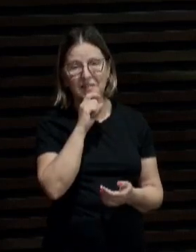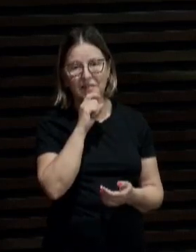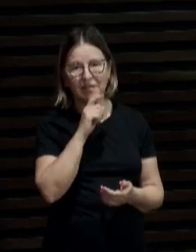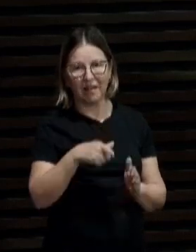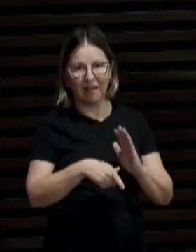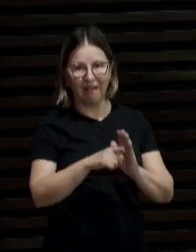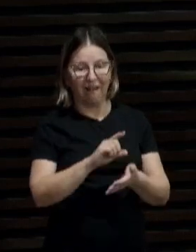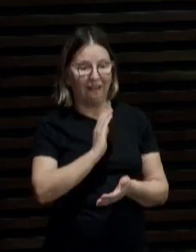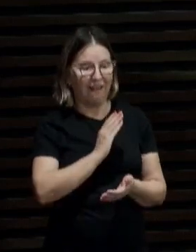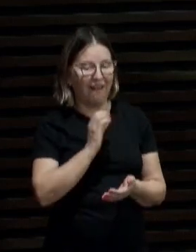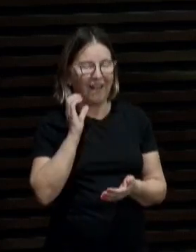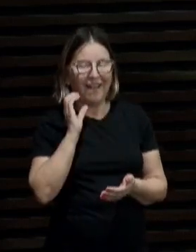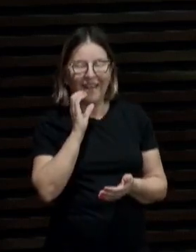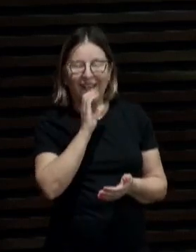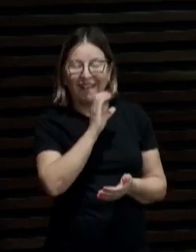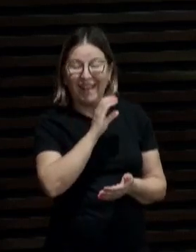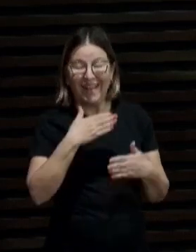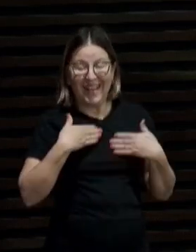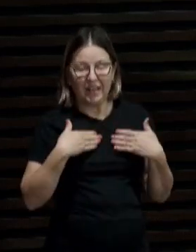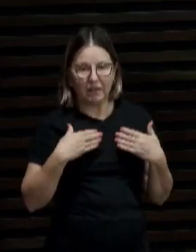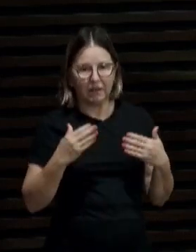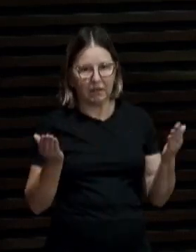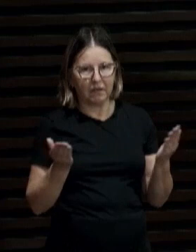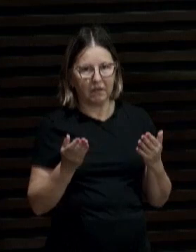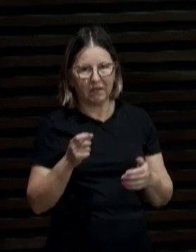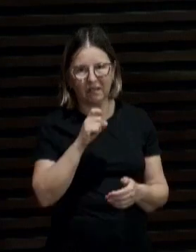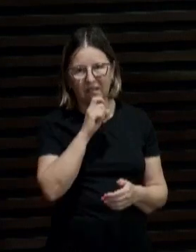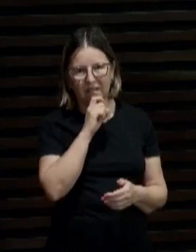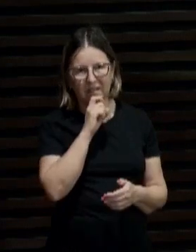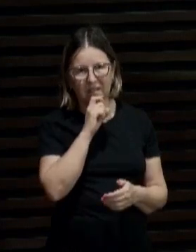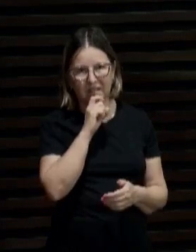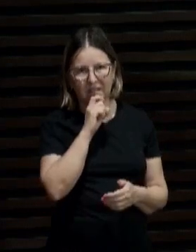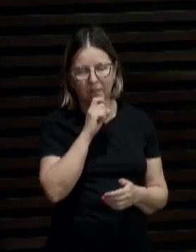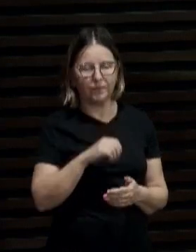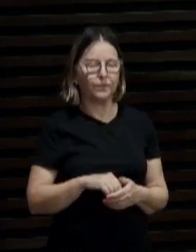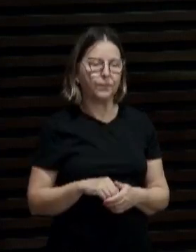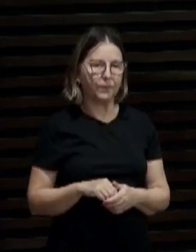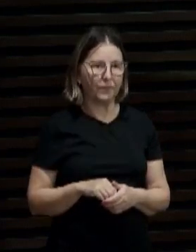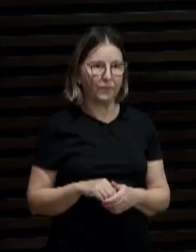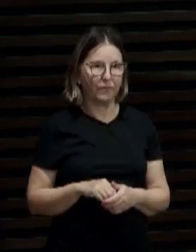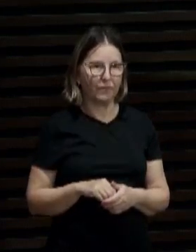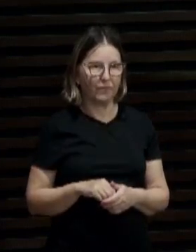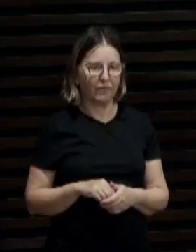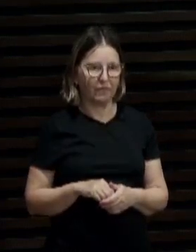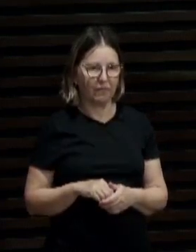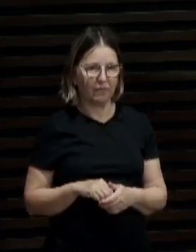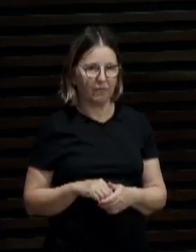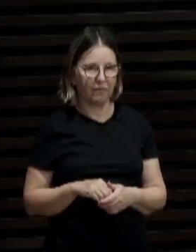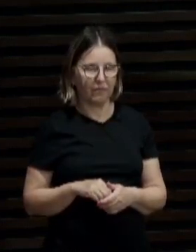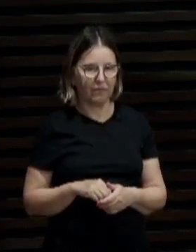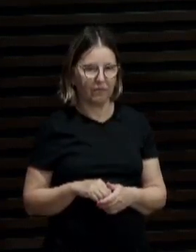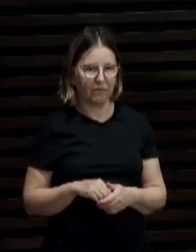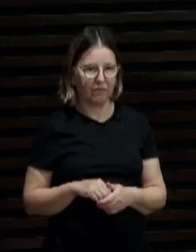aquecidos e vibrantes, agora estavam áridos, frios. E defendendo doutrinariamente, bons